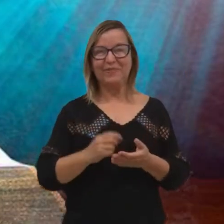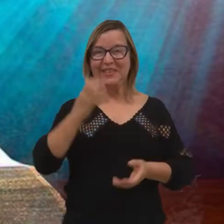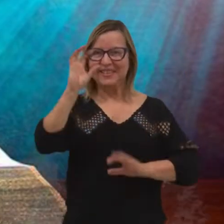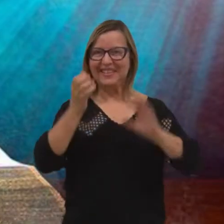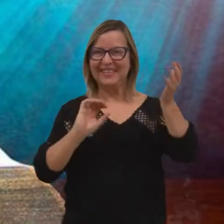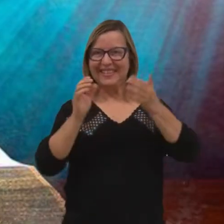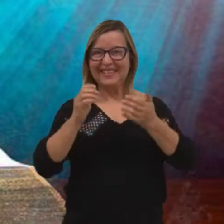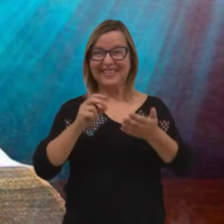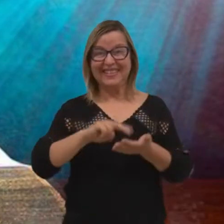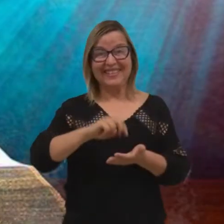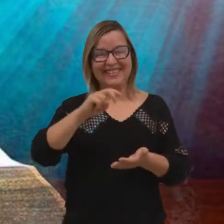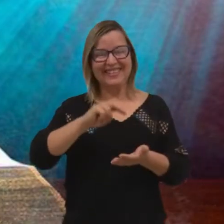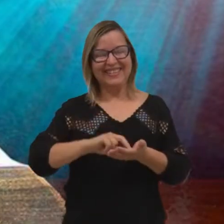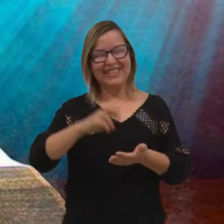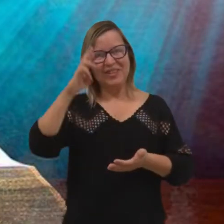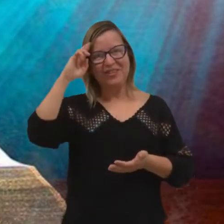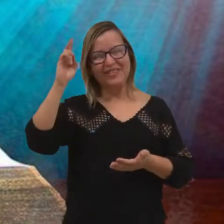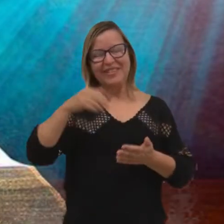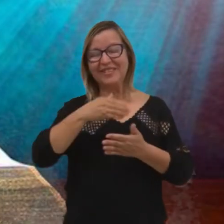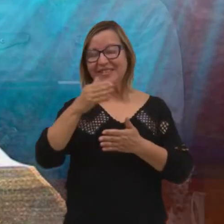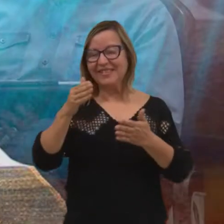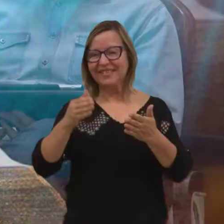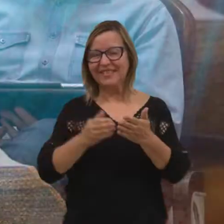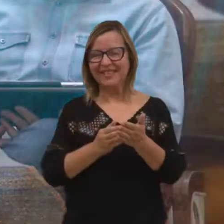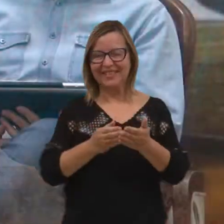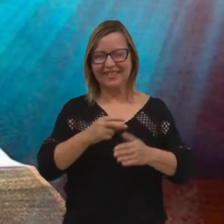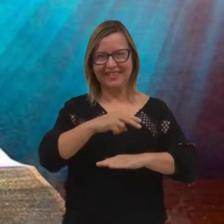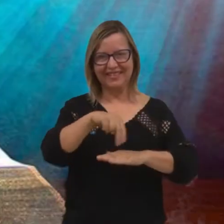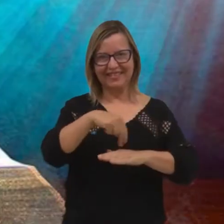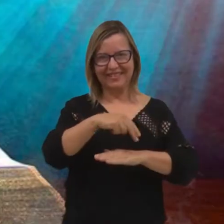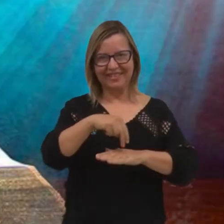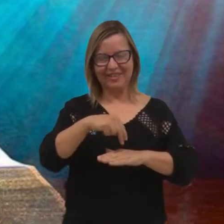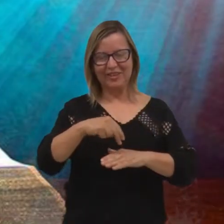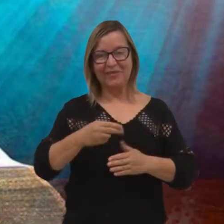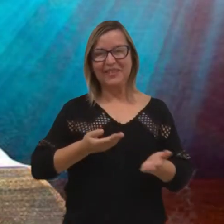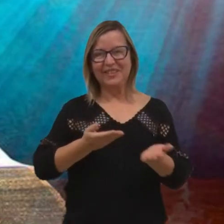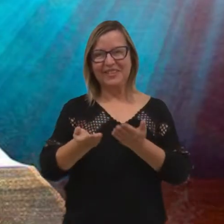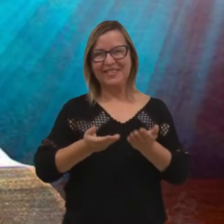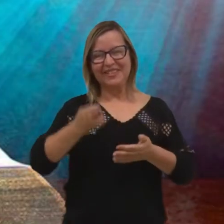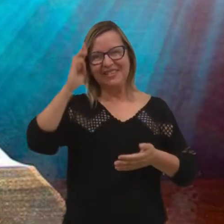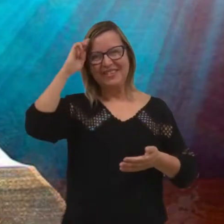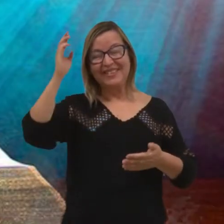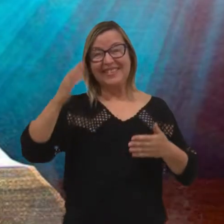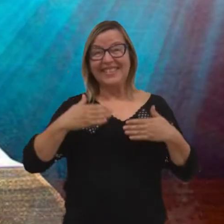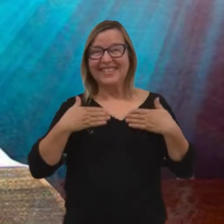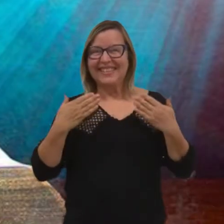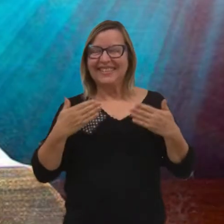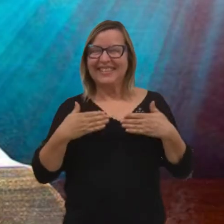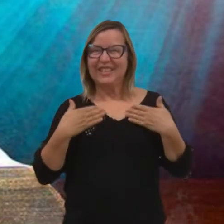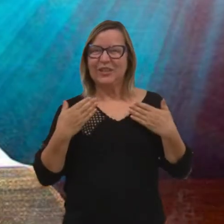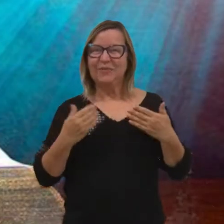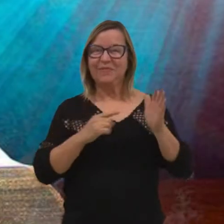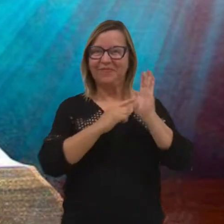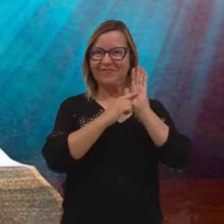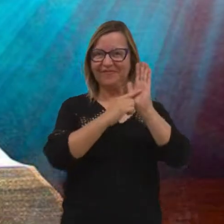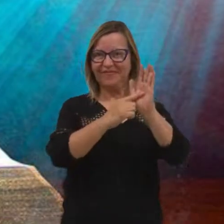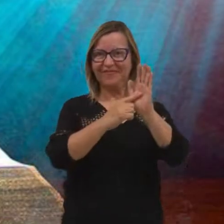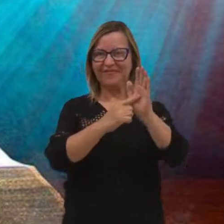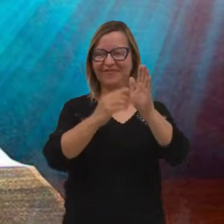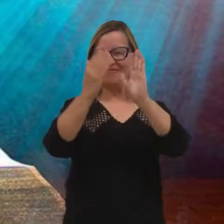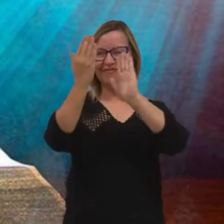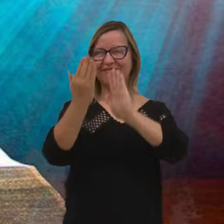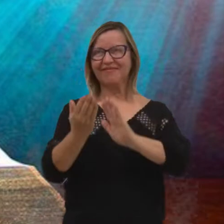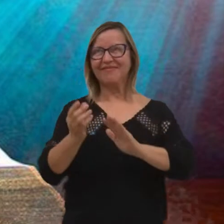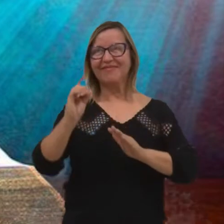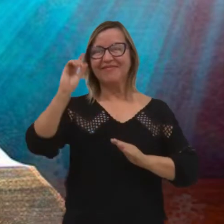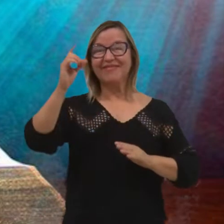Celebrai com júbilo ao Senhor todas as terras. Servi ao Senhor com alegria. Apresentai-vos